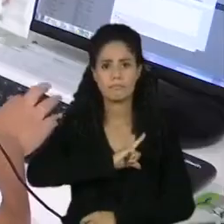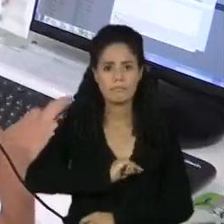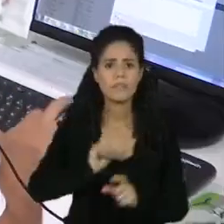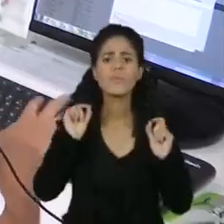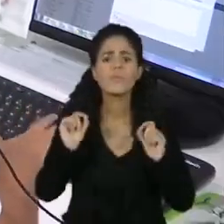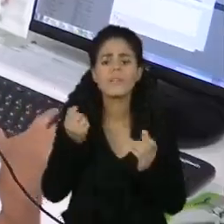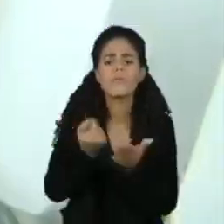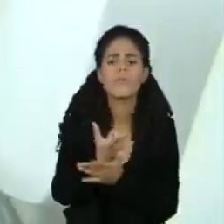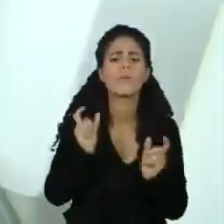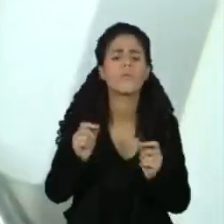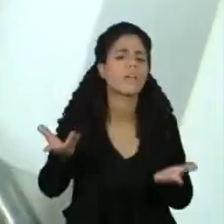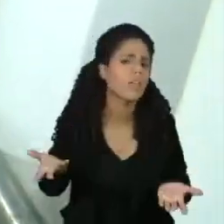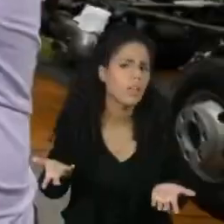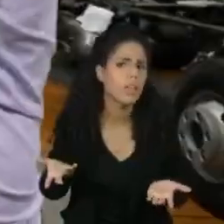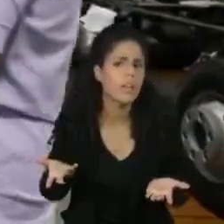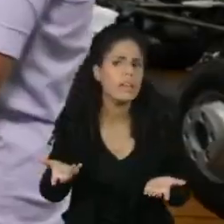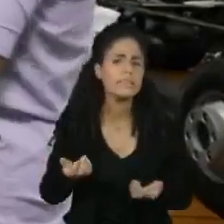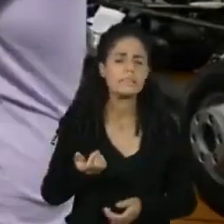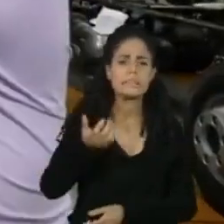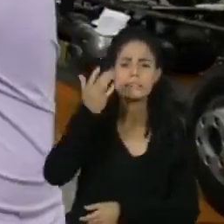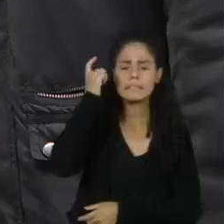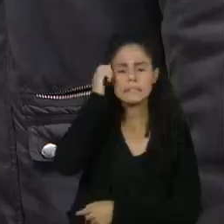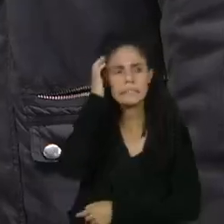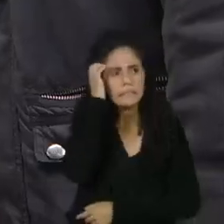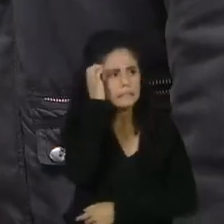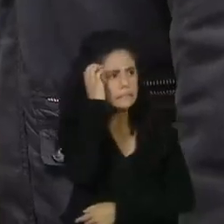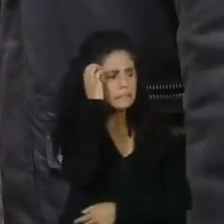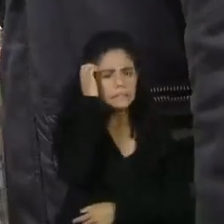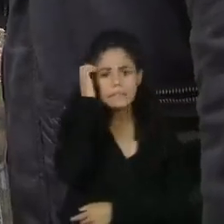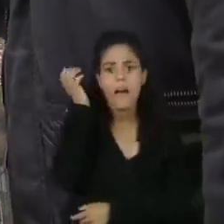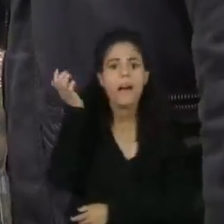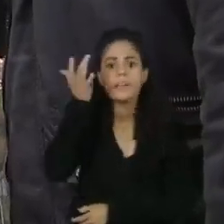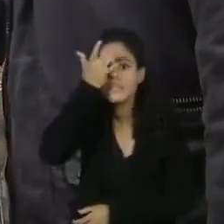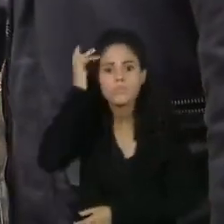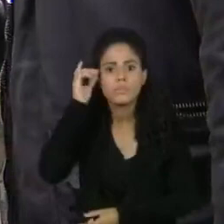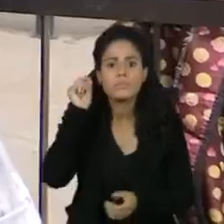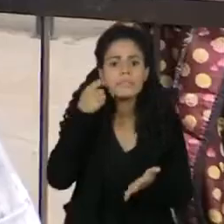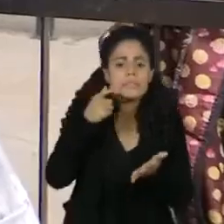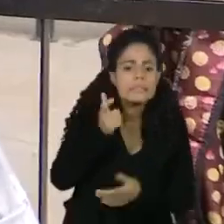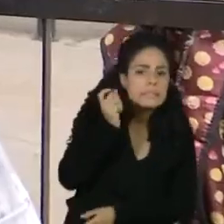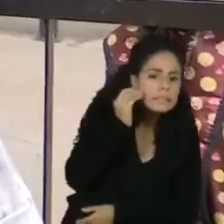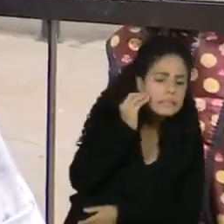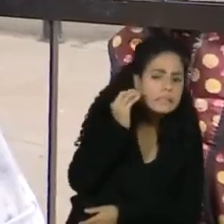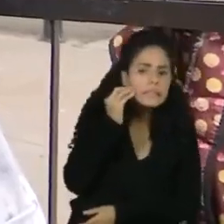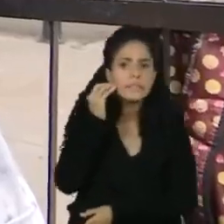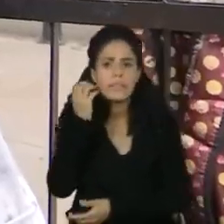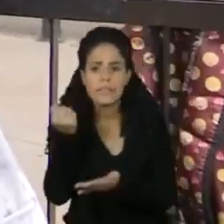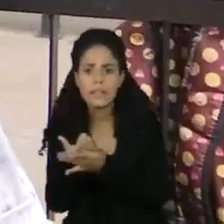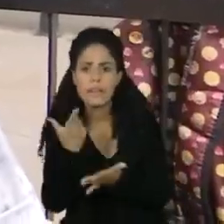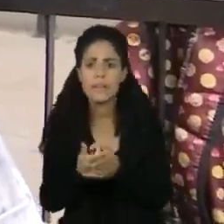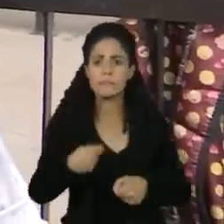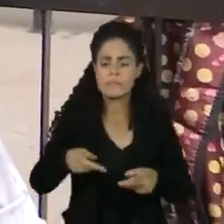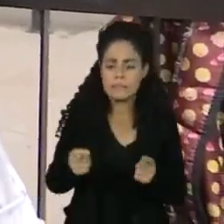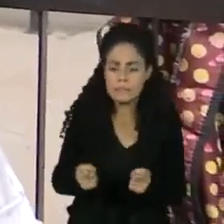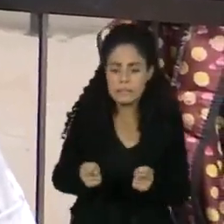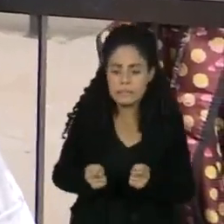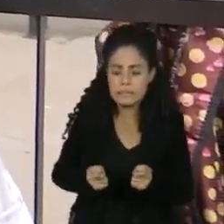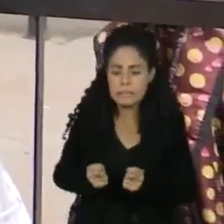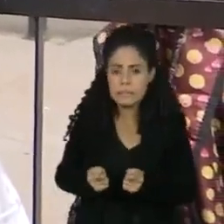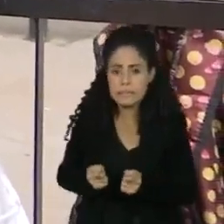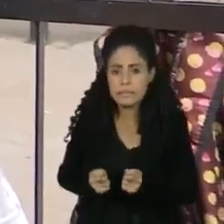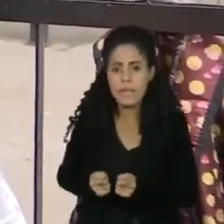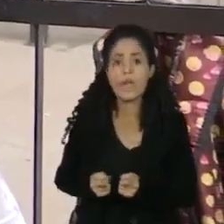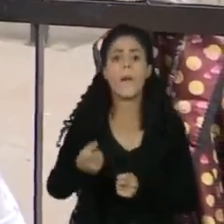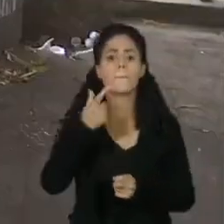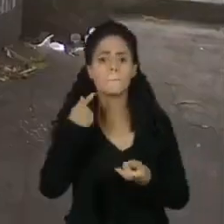pergunta. Trabalhadores tentam achar uma resposta, como a Marineide, que é diarista. Tem que se virar. Eu tenho que